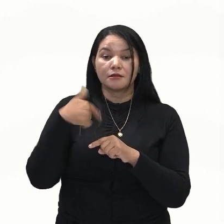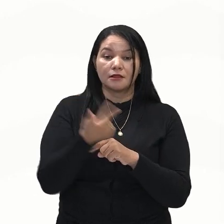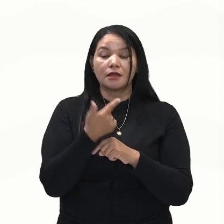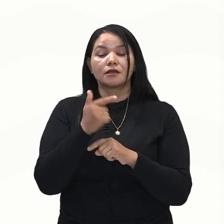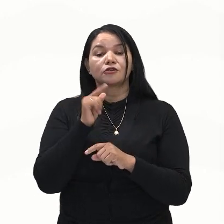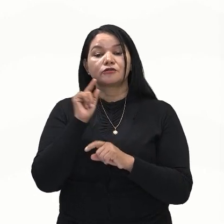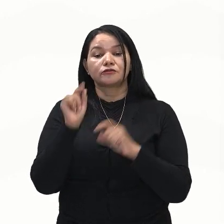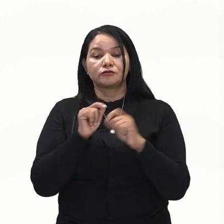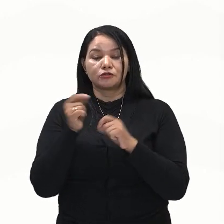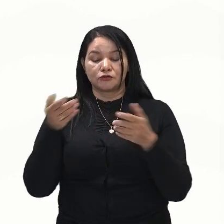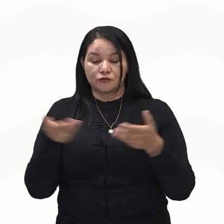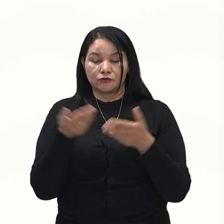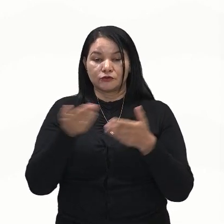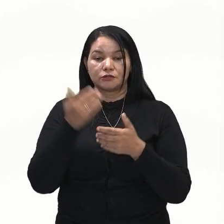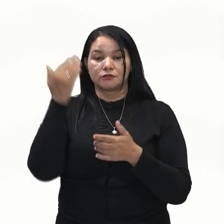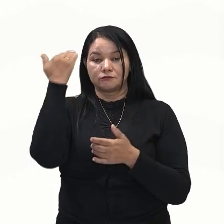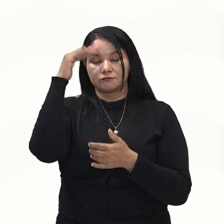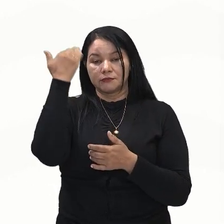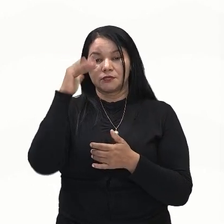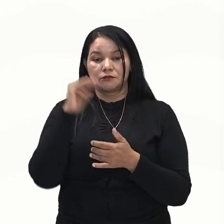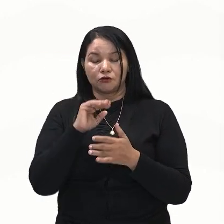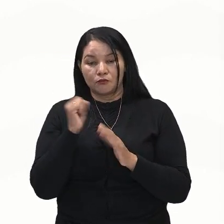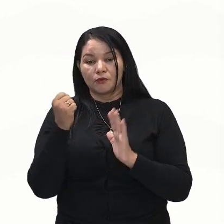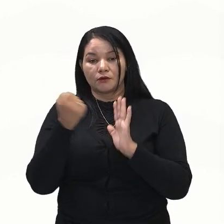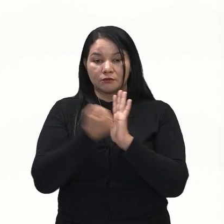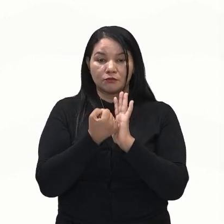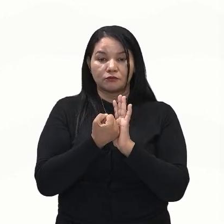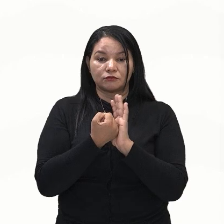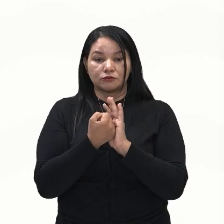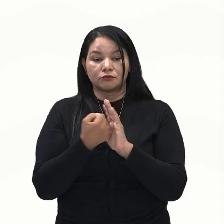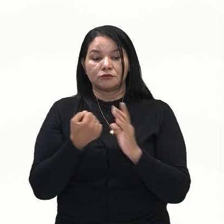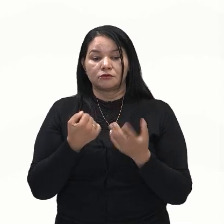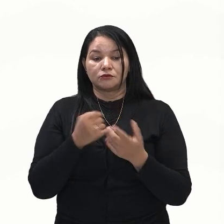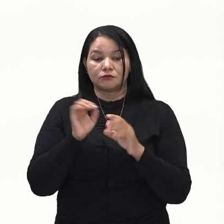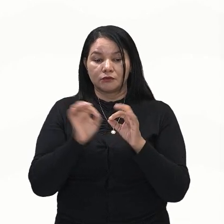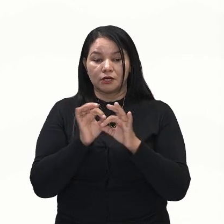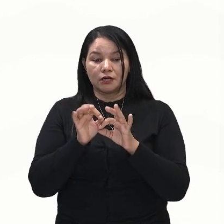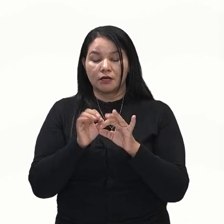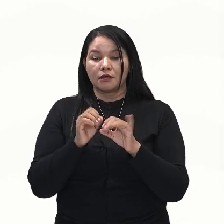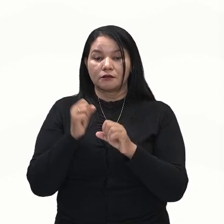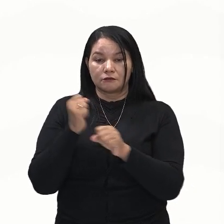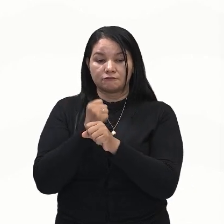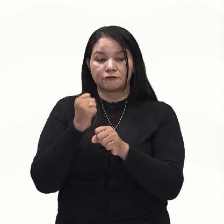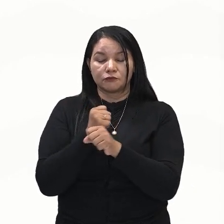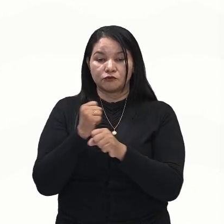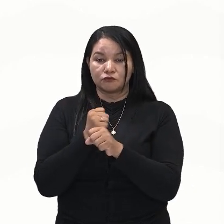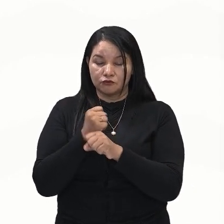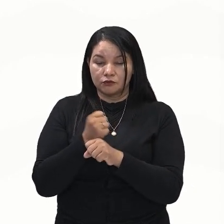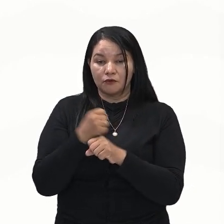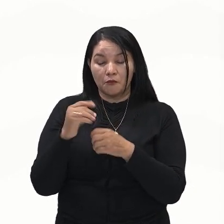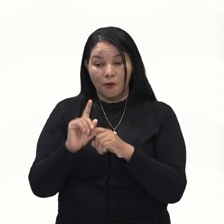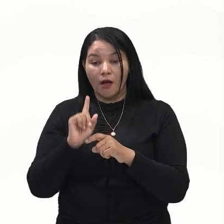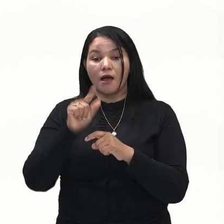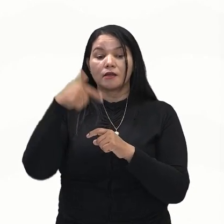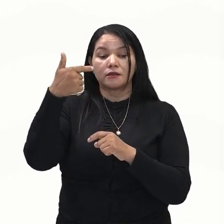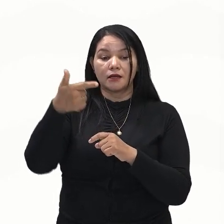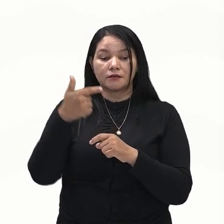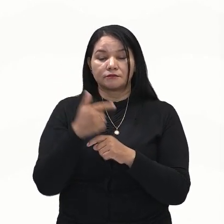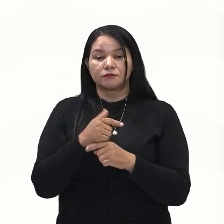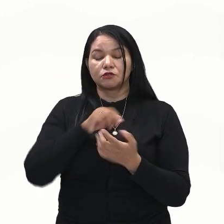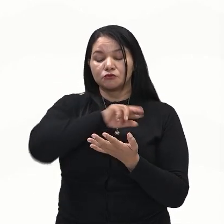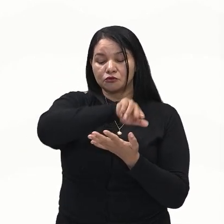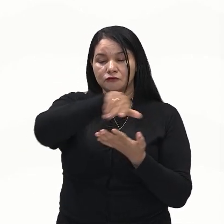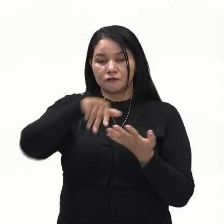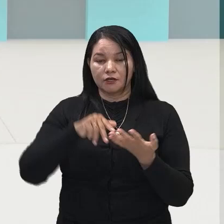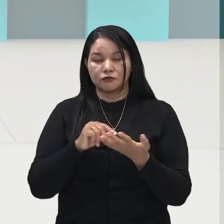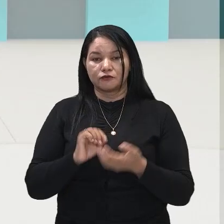que hoje entendemos como um patrimônio arquitetônico, por exemplo. E entendendo o patrimônio, vamos